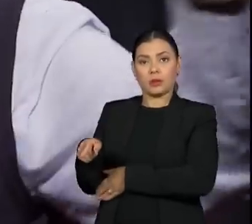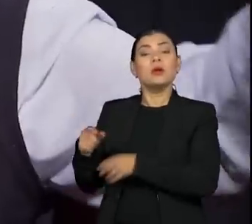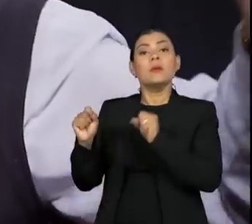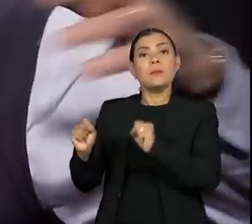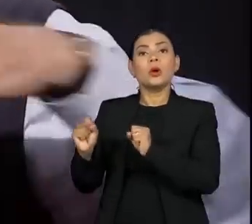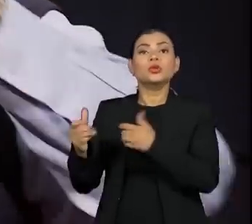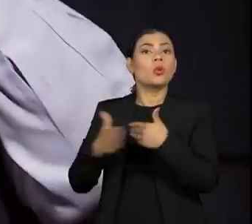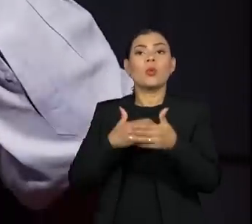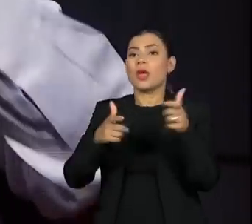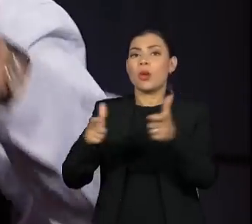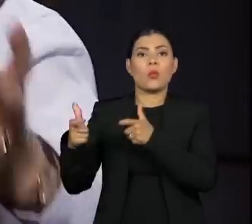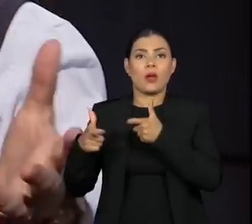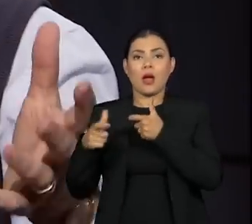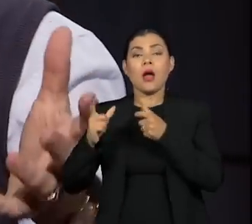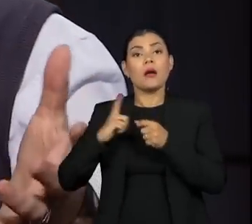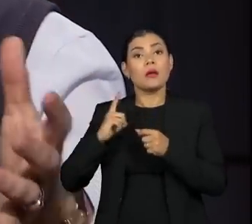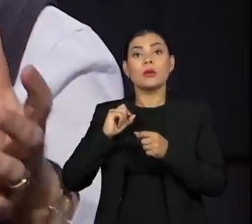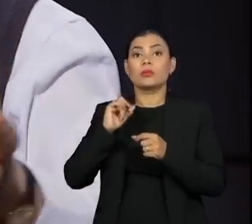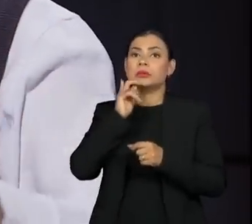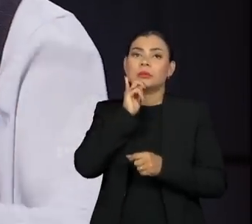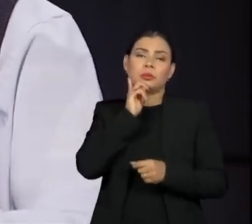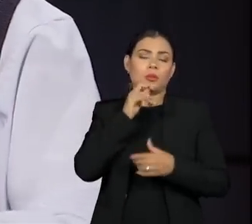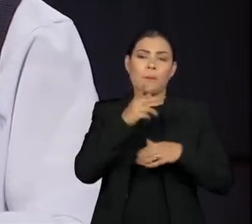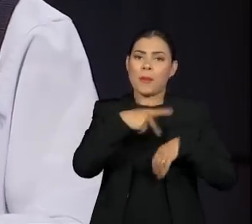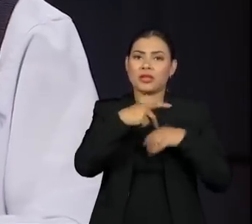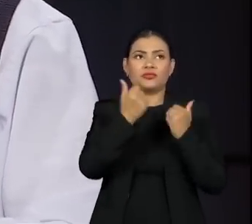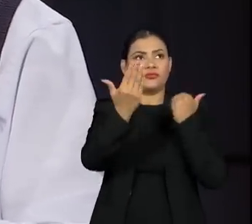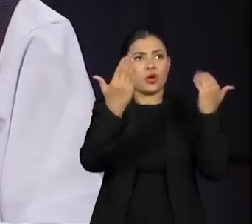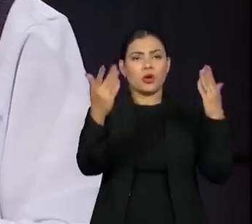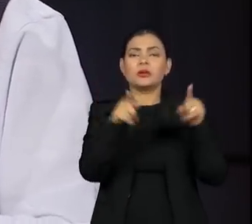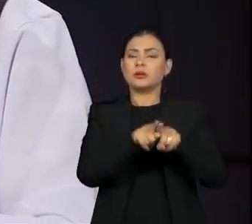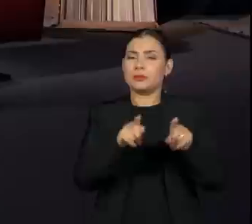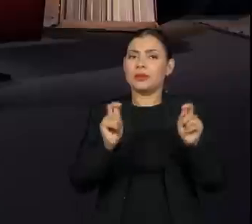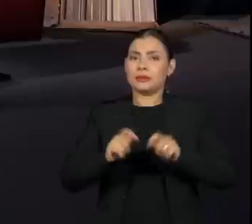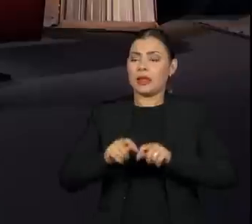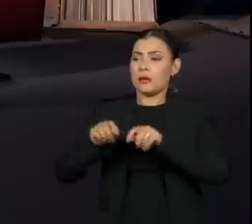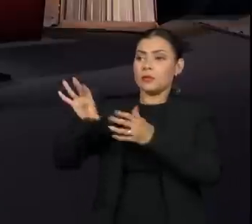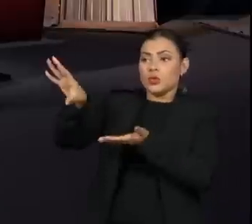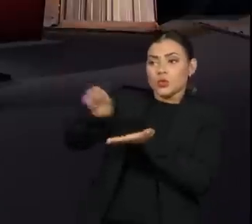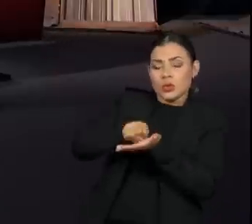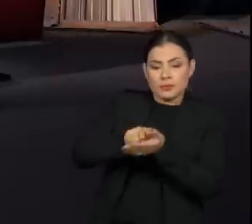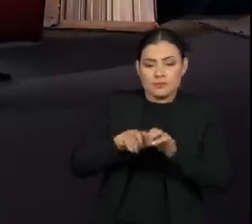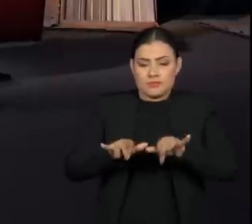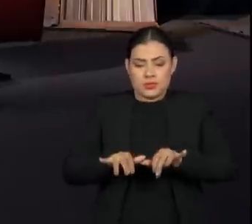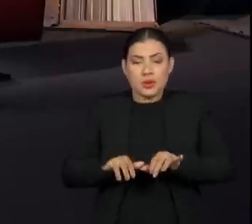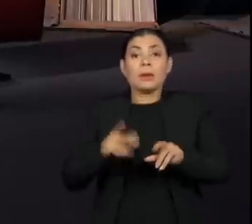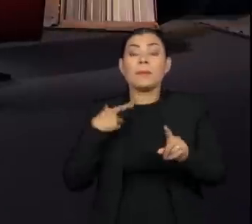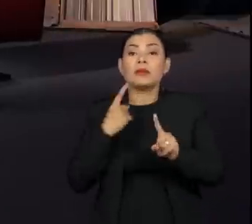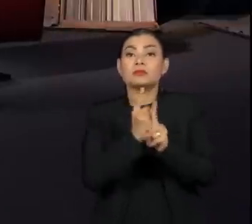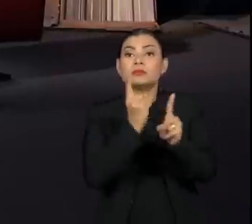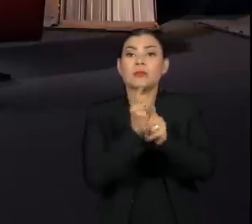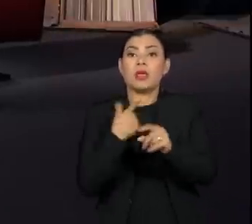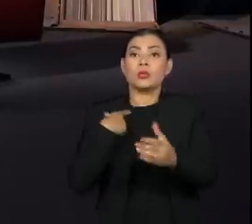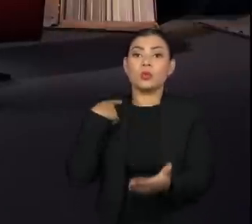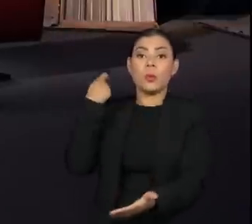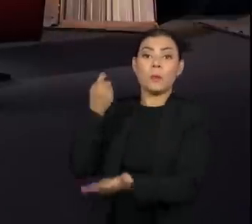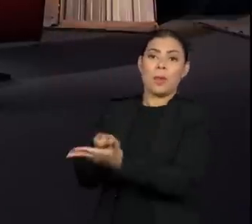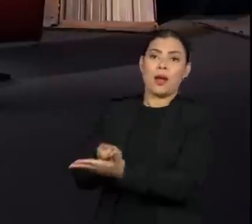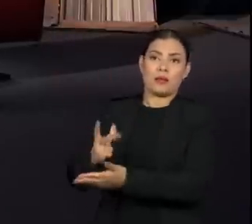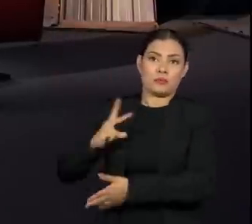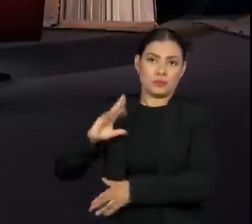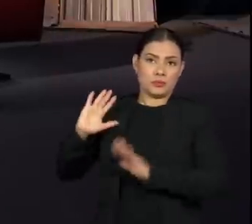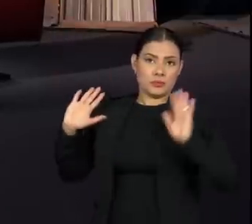você quiser para China para Alemanha para os Estados Unidos e também você pode atravessar a rua aí para o seu colega do outro lado só que está pagando aquilo